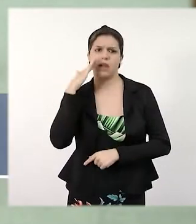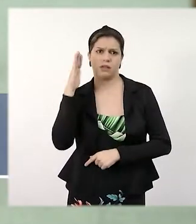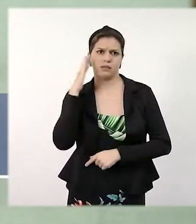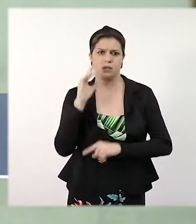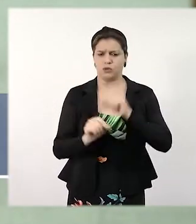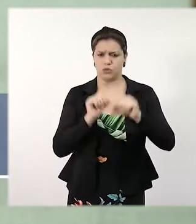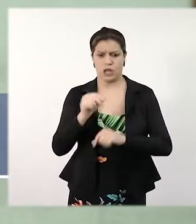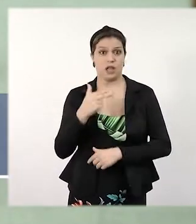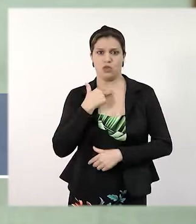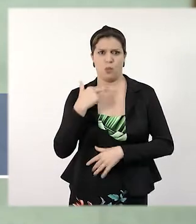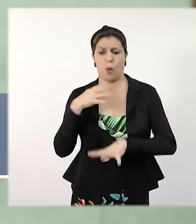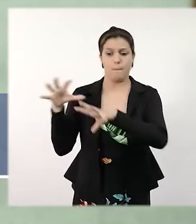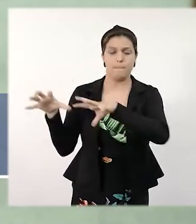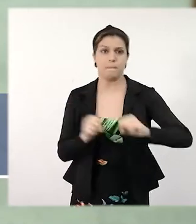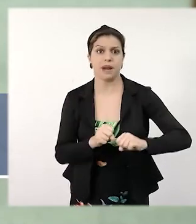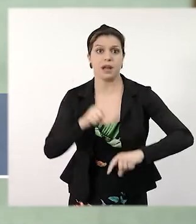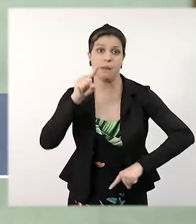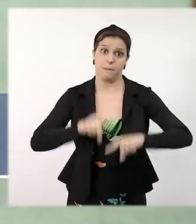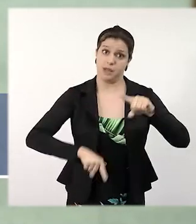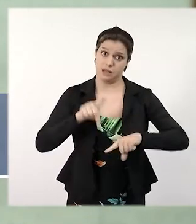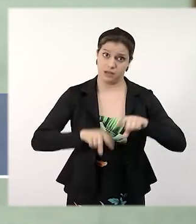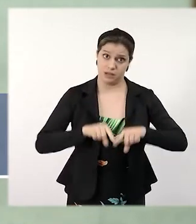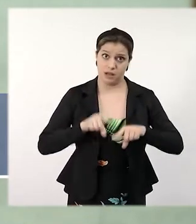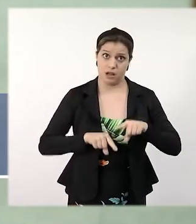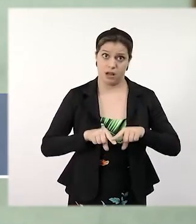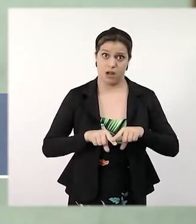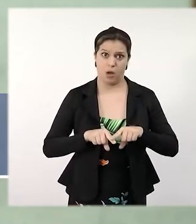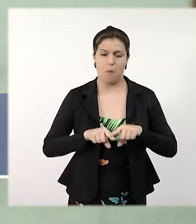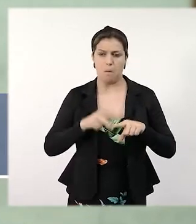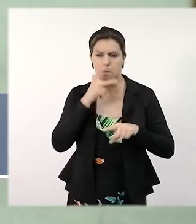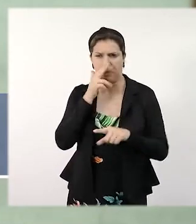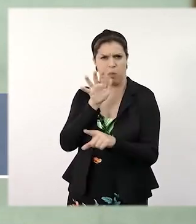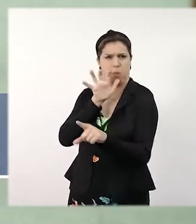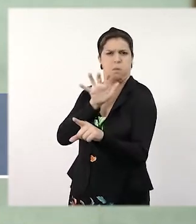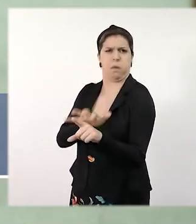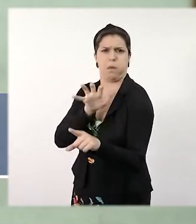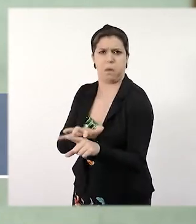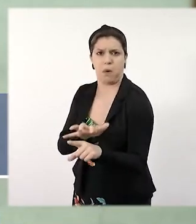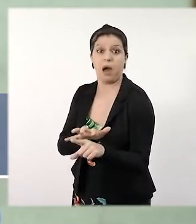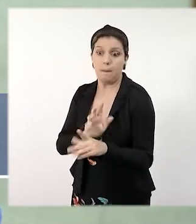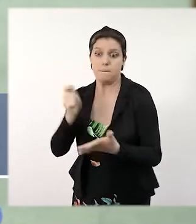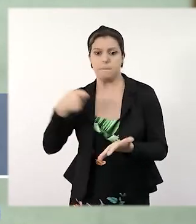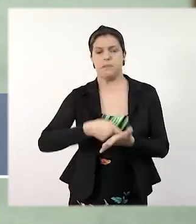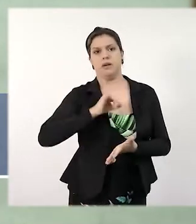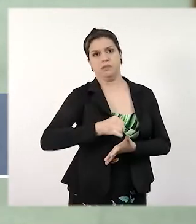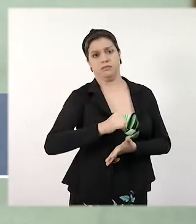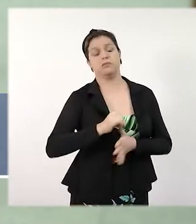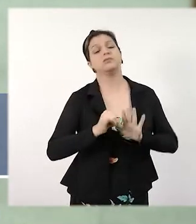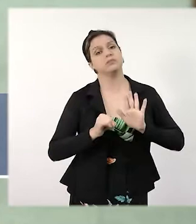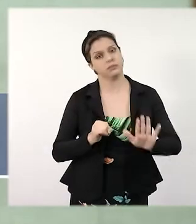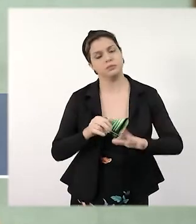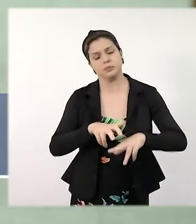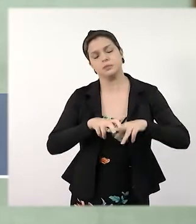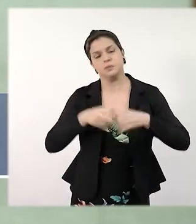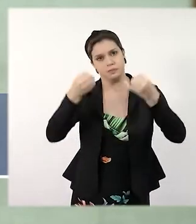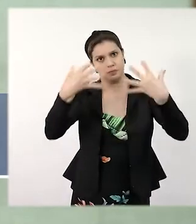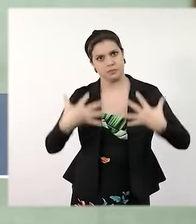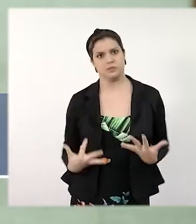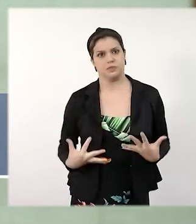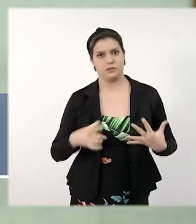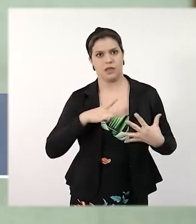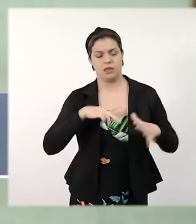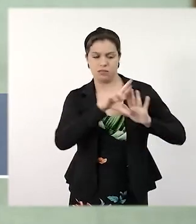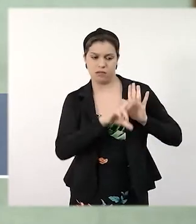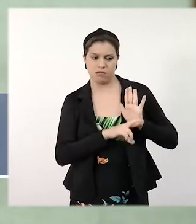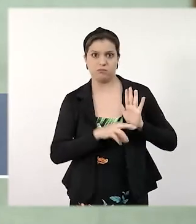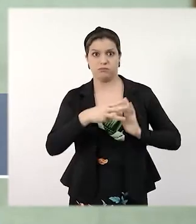é inadmissível a apreensão de mercadorias como meio coercitivo de pagamentos de tributos, como está descrito